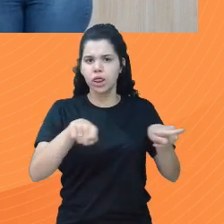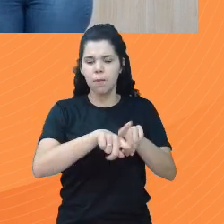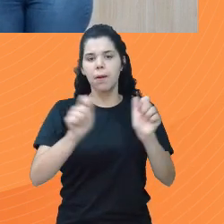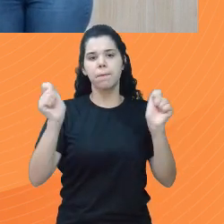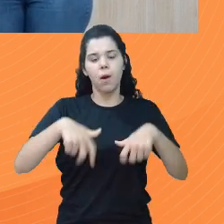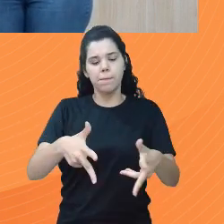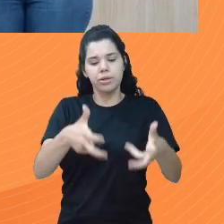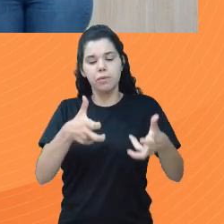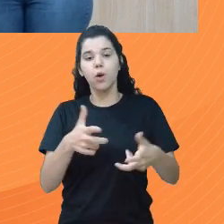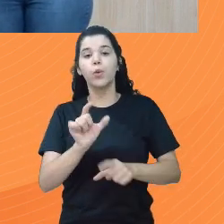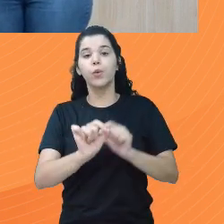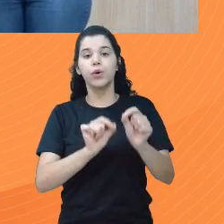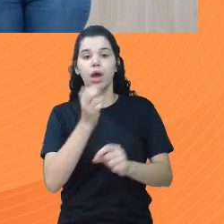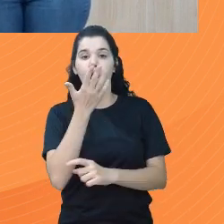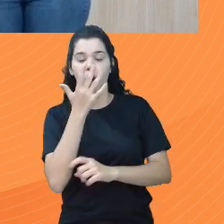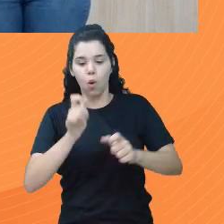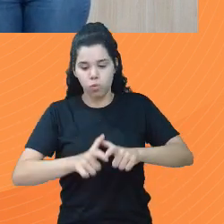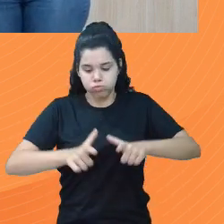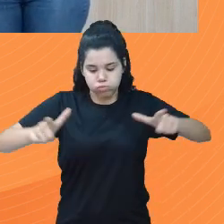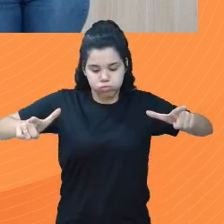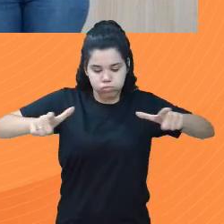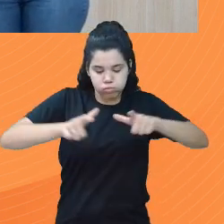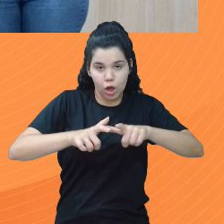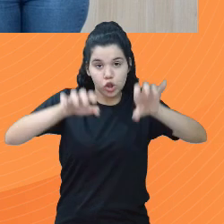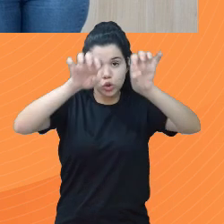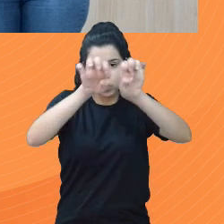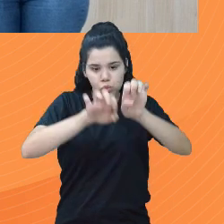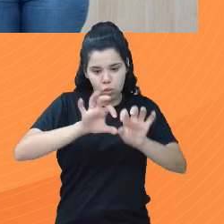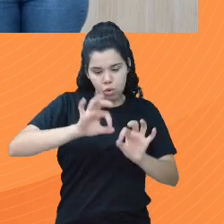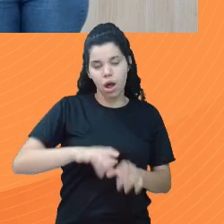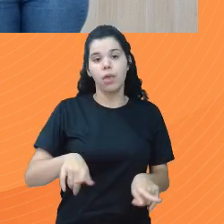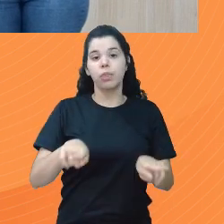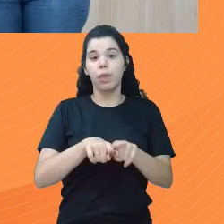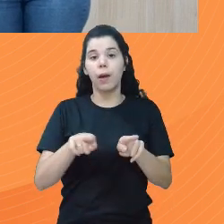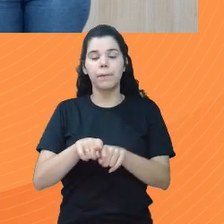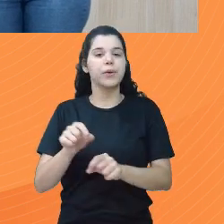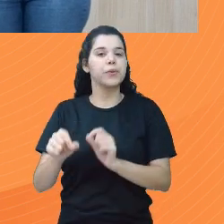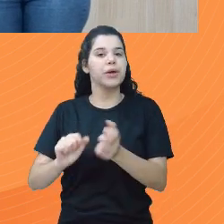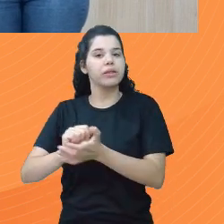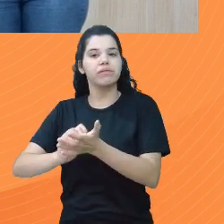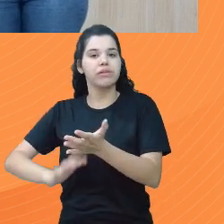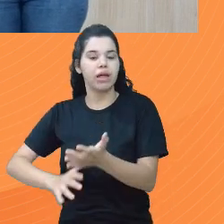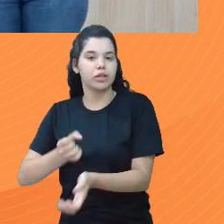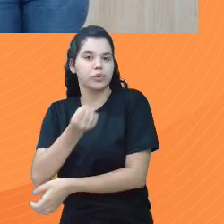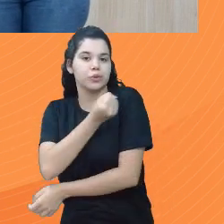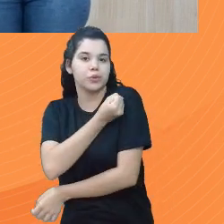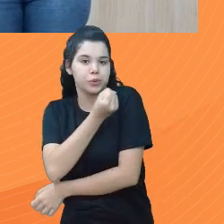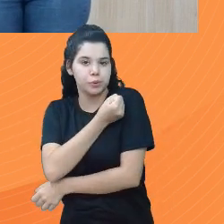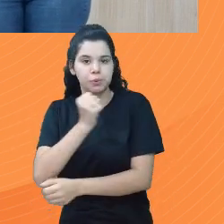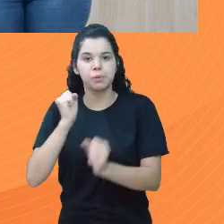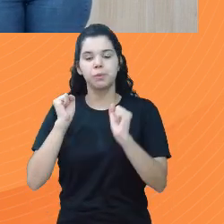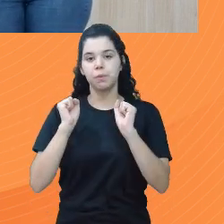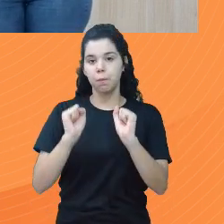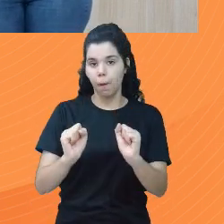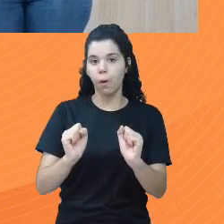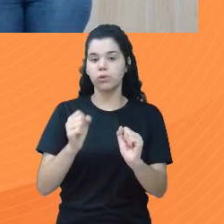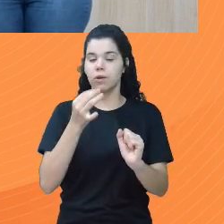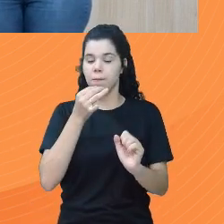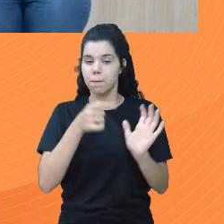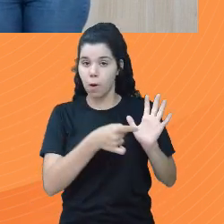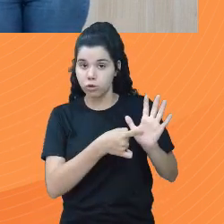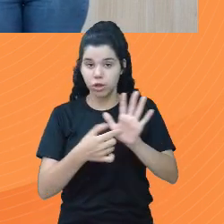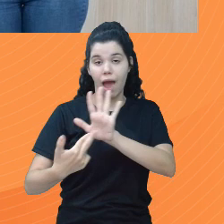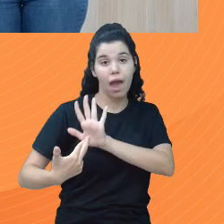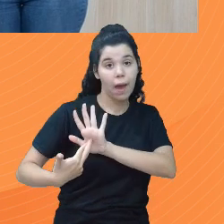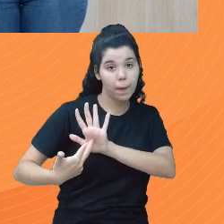perceber cores, tamanhos, formatos. Uma atividade com número e numeral, a gente pode trabalhar a representação, a gente